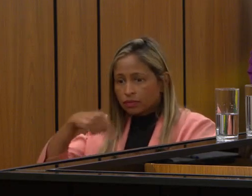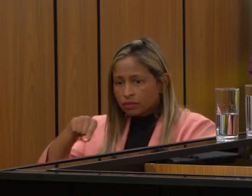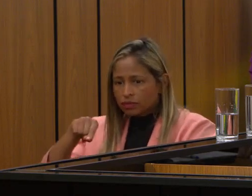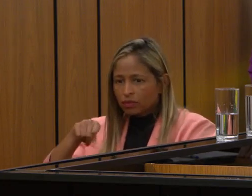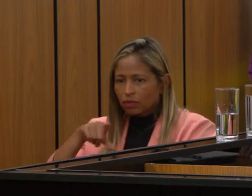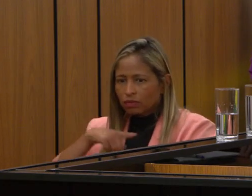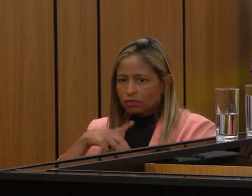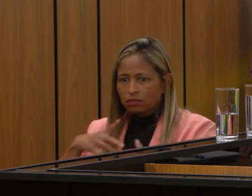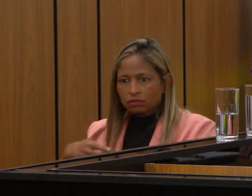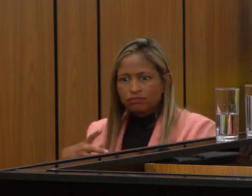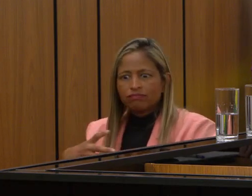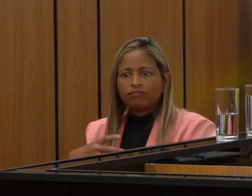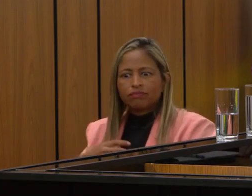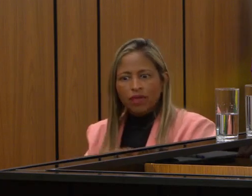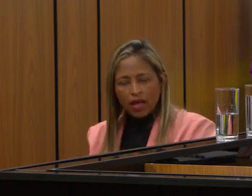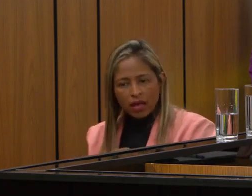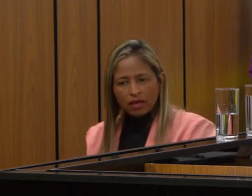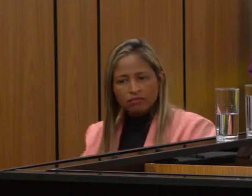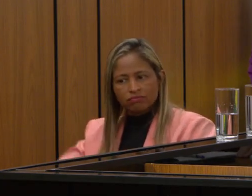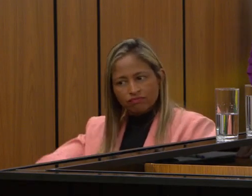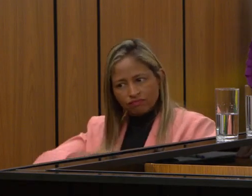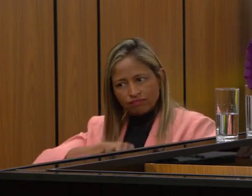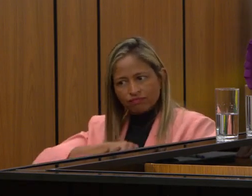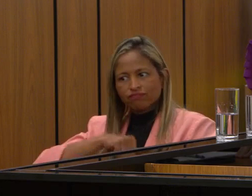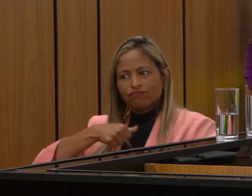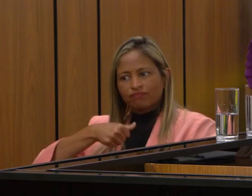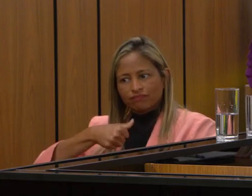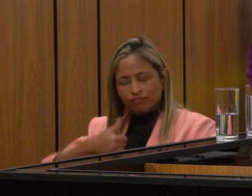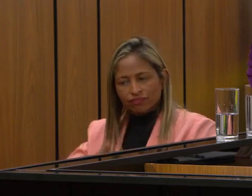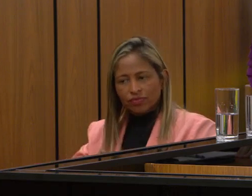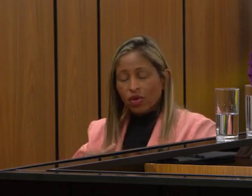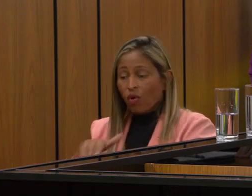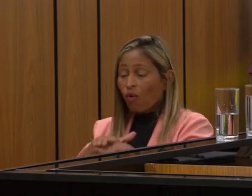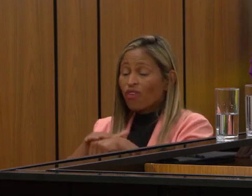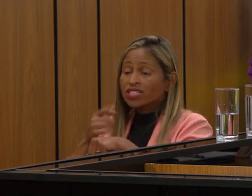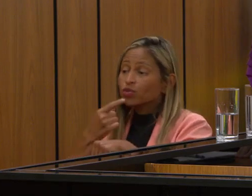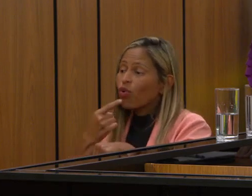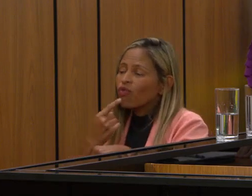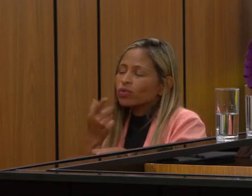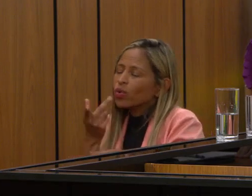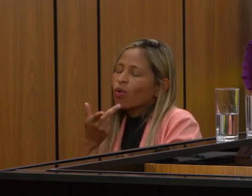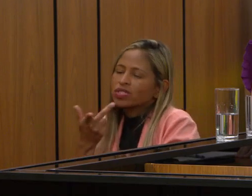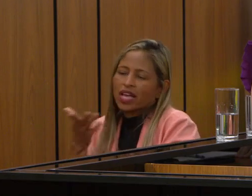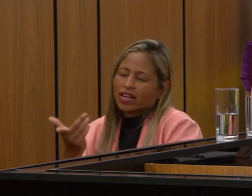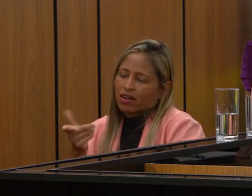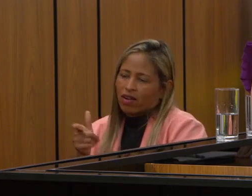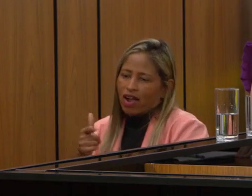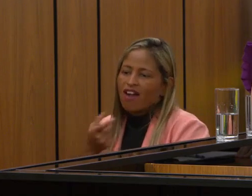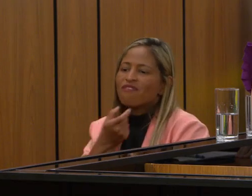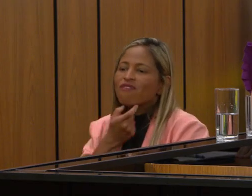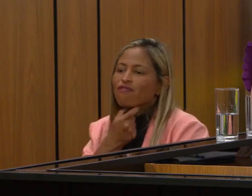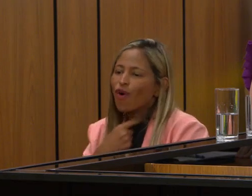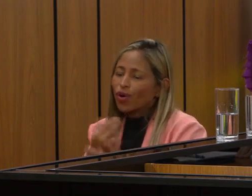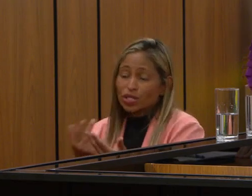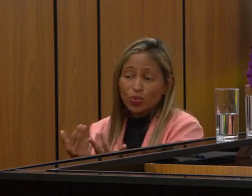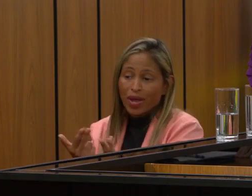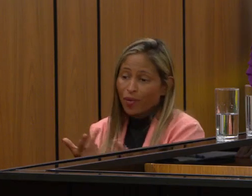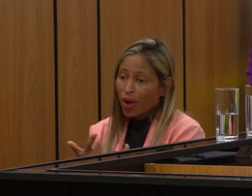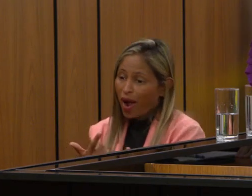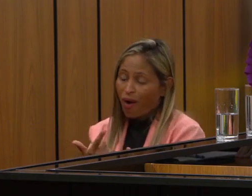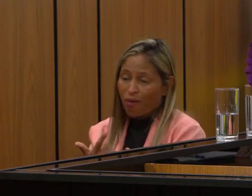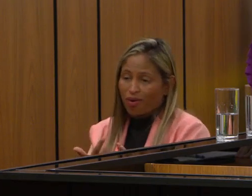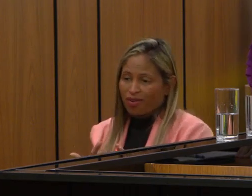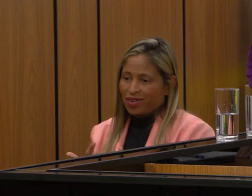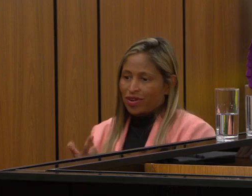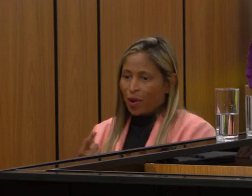a gema baixa né Sem poder conversar direito a voz já não é a mesma porque